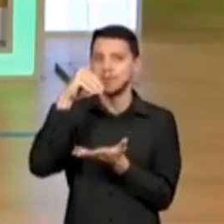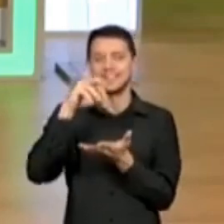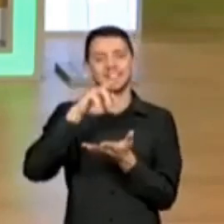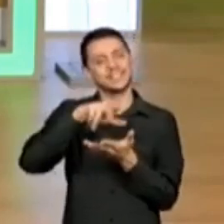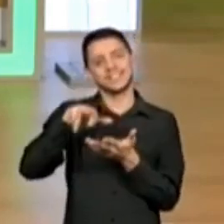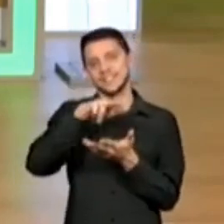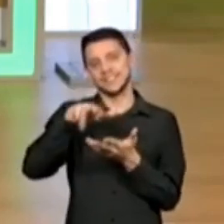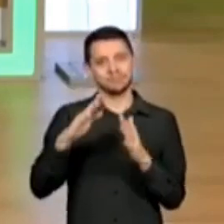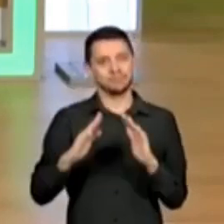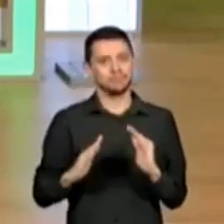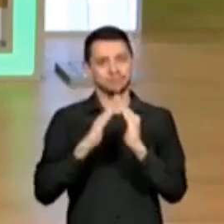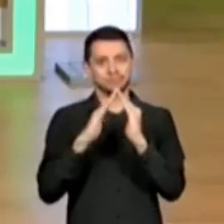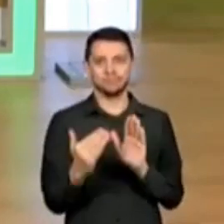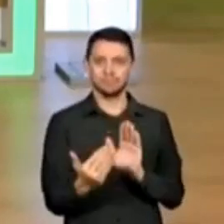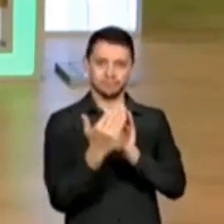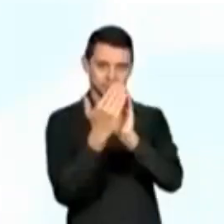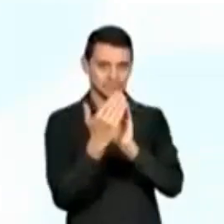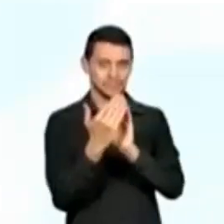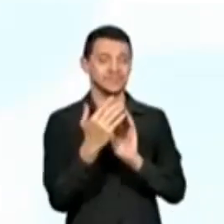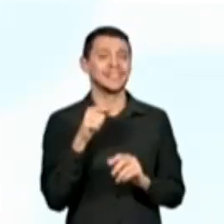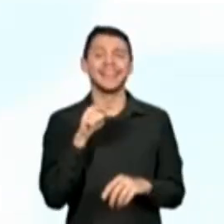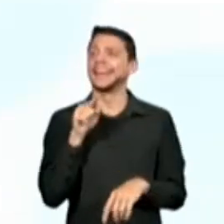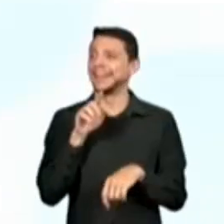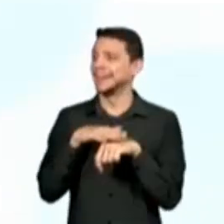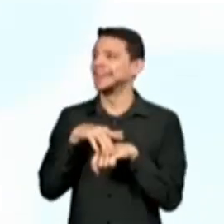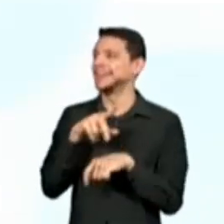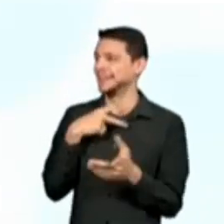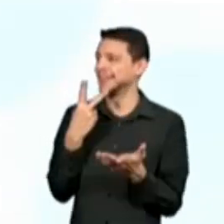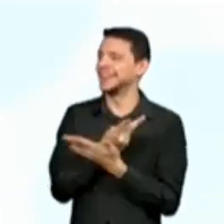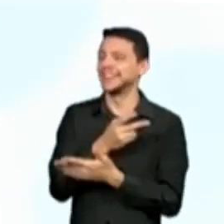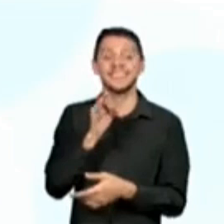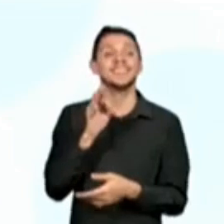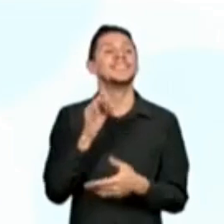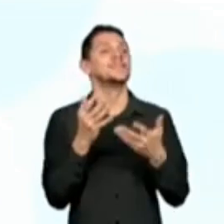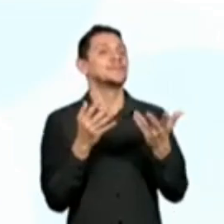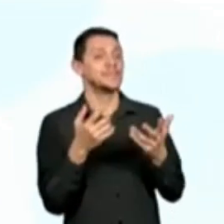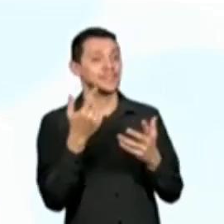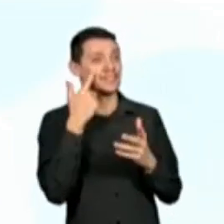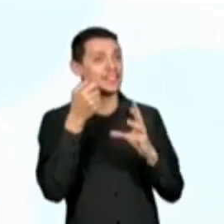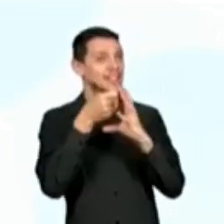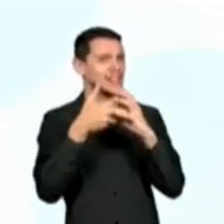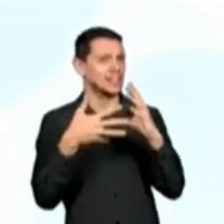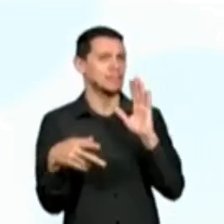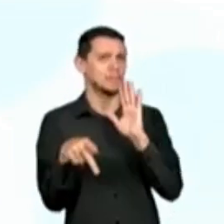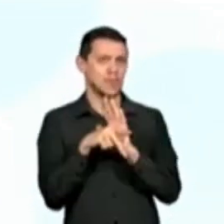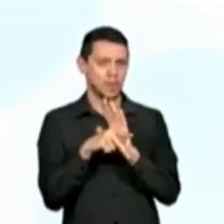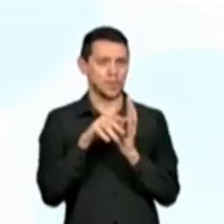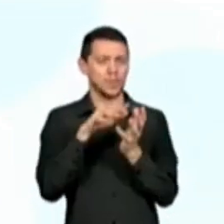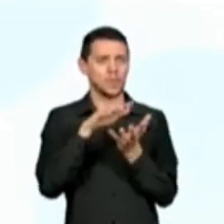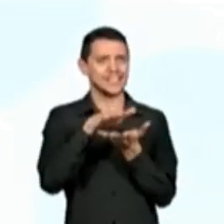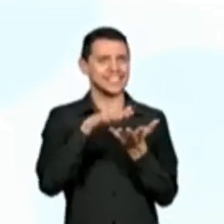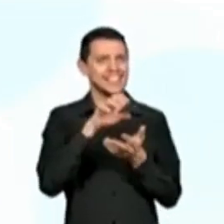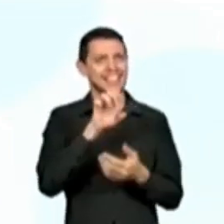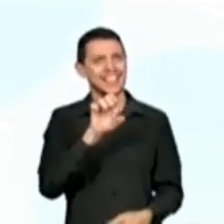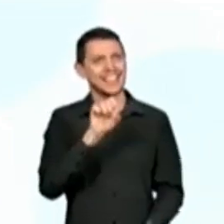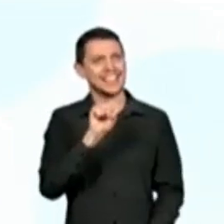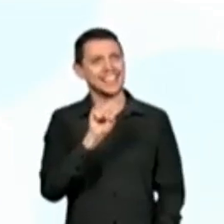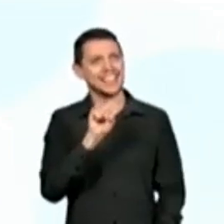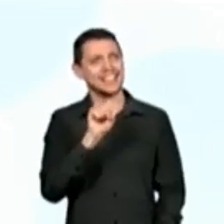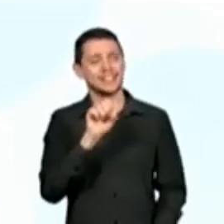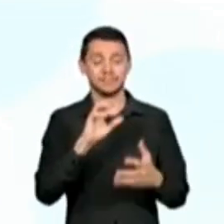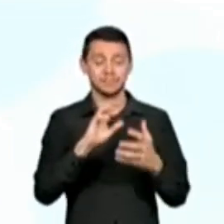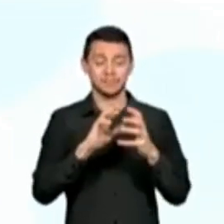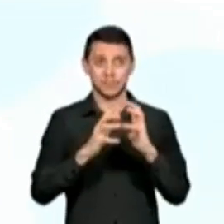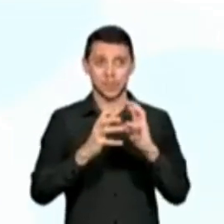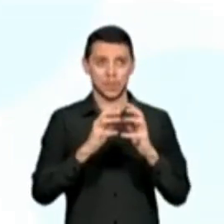E aí, vamos ver mais características da esfera, Não Você tem lê pra gente, Não Pro? possui lados retos